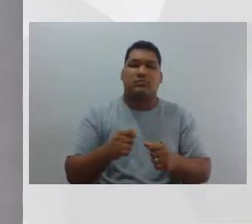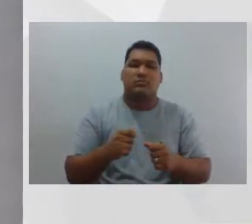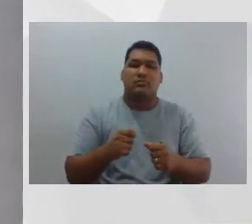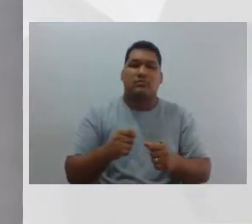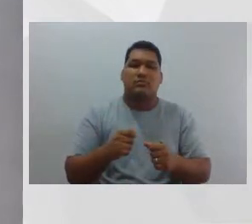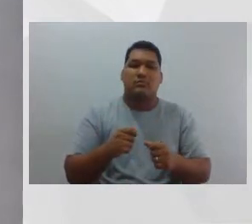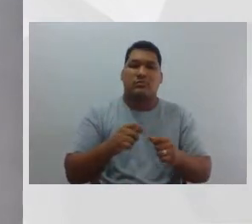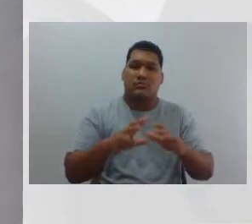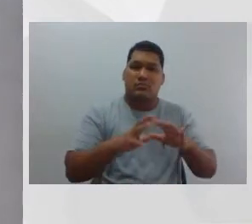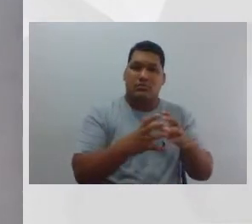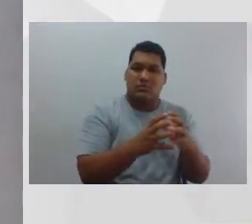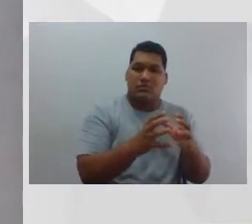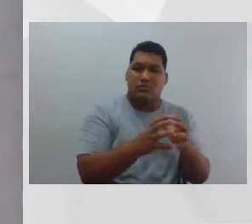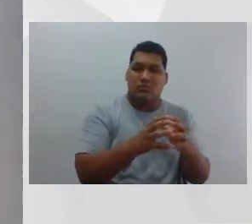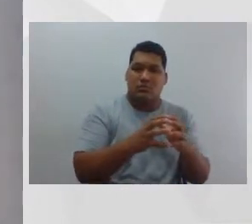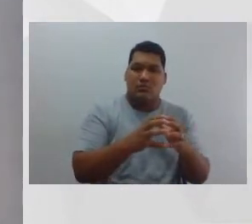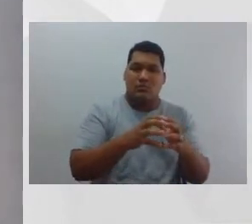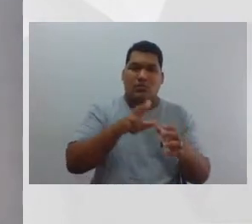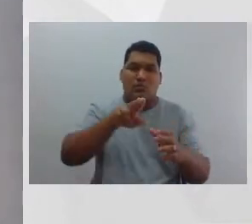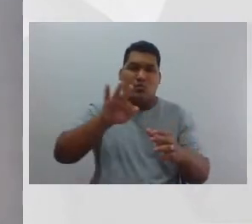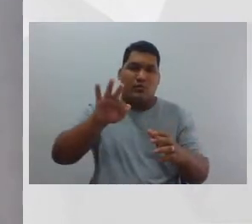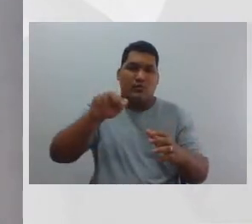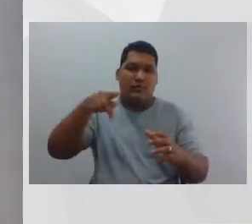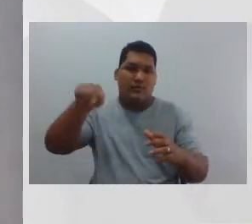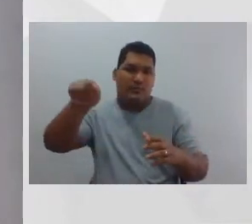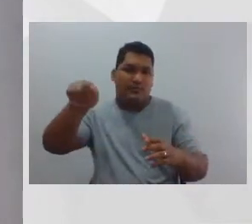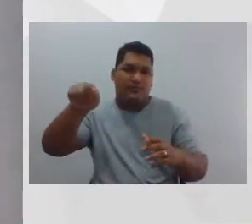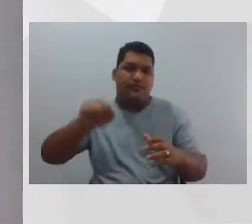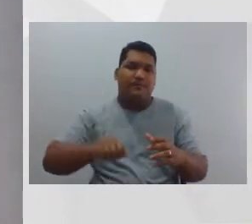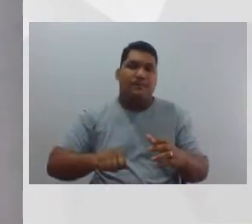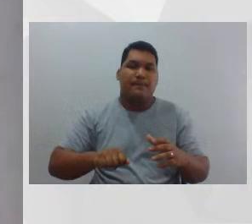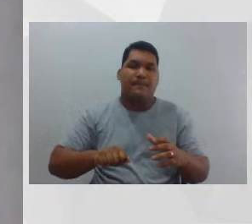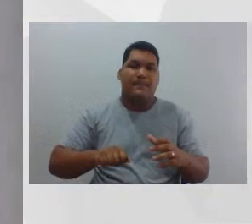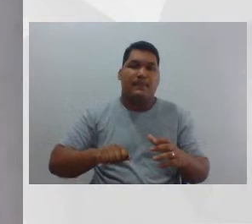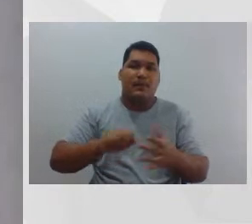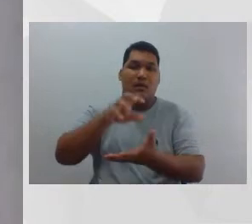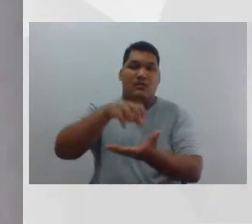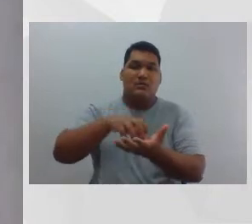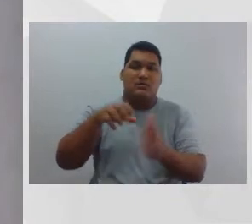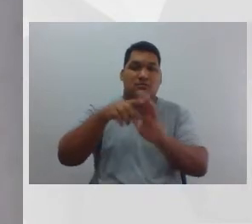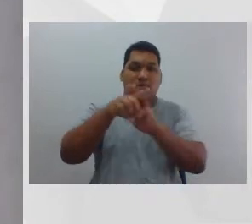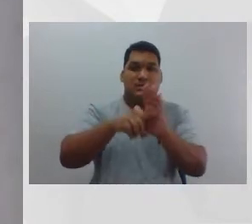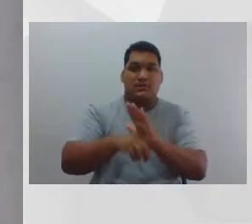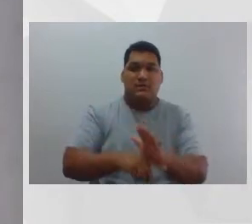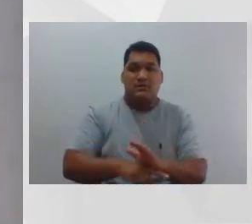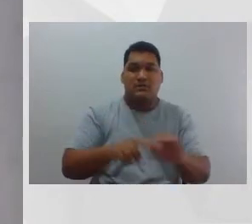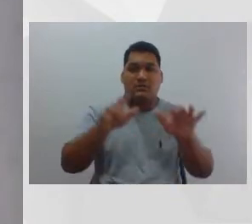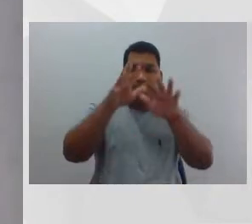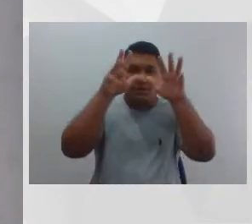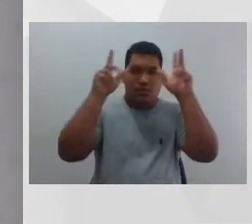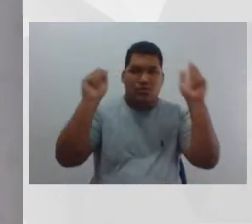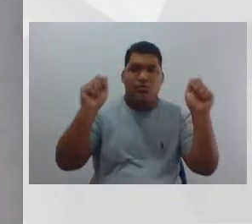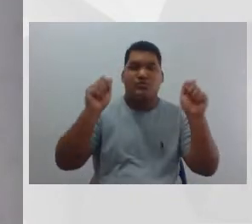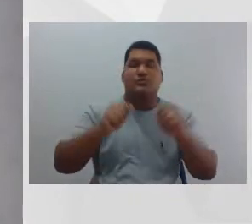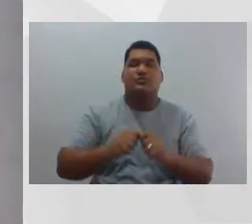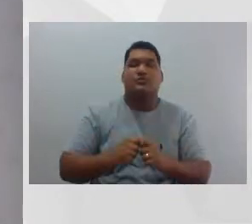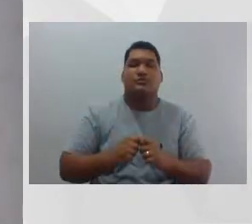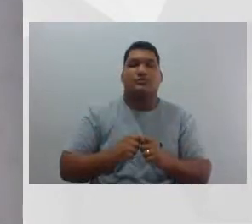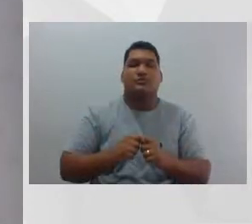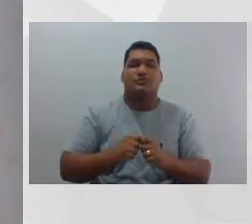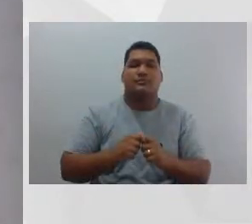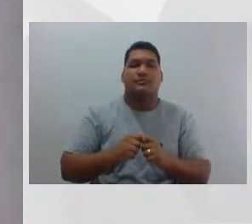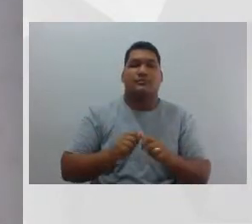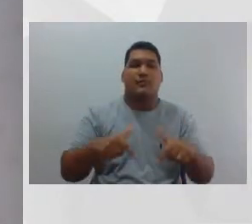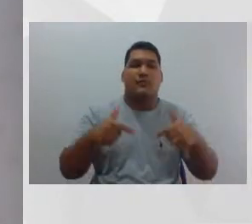da UFPA e o Centro de Pesquisa Amazônico em Indústria 4.0, e integra o